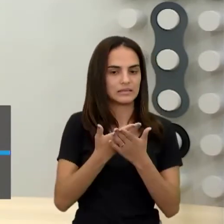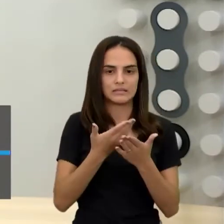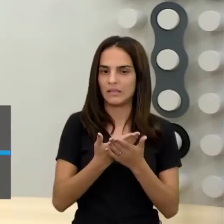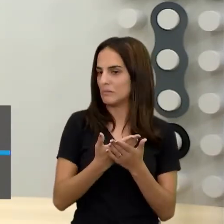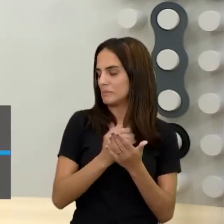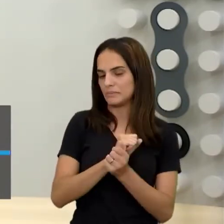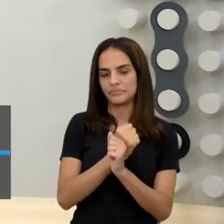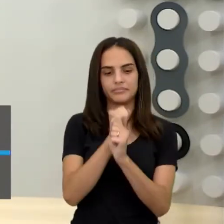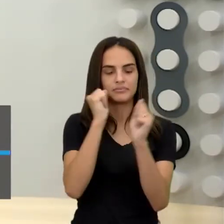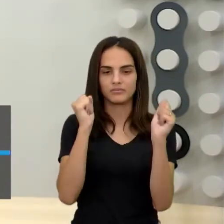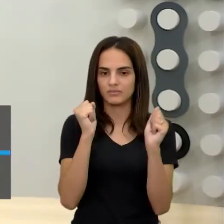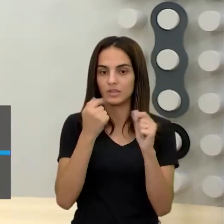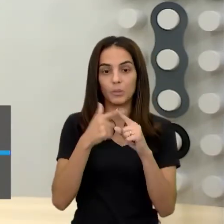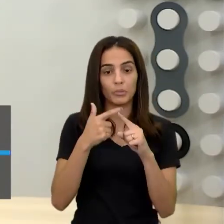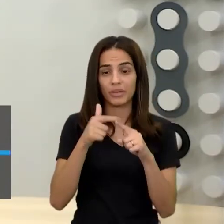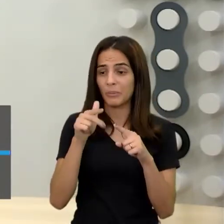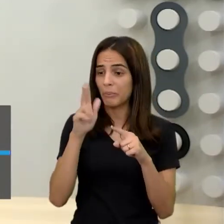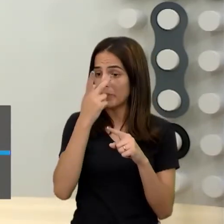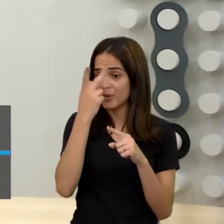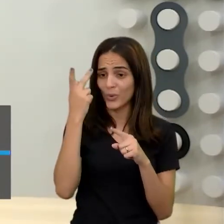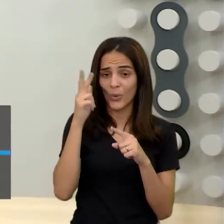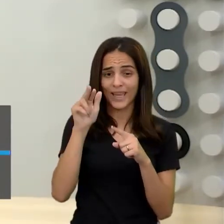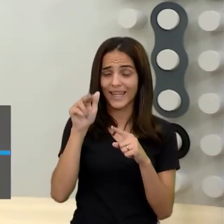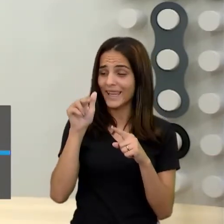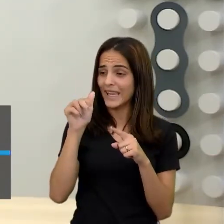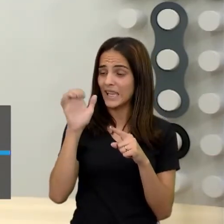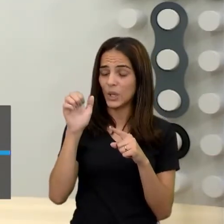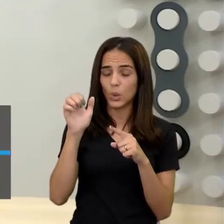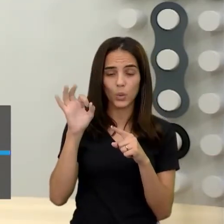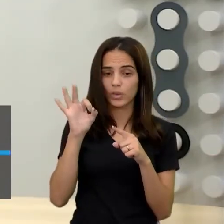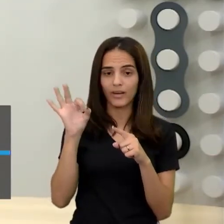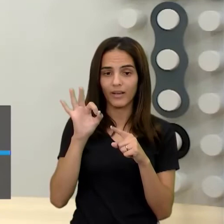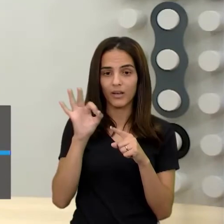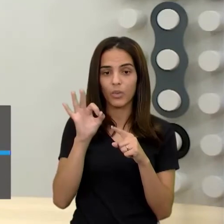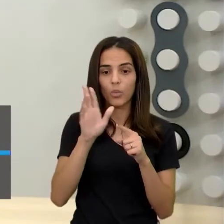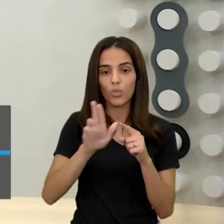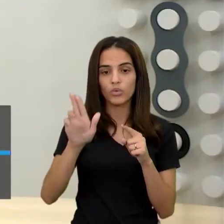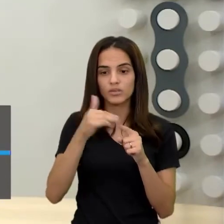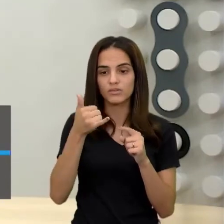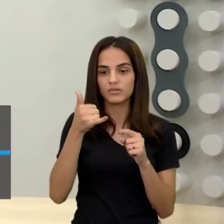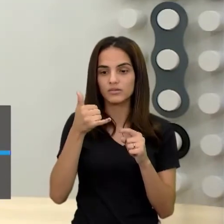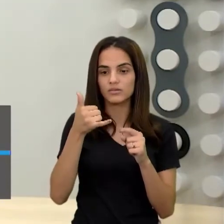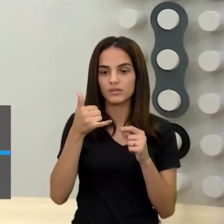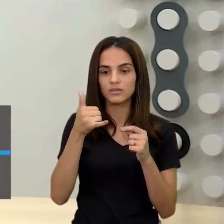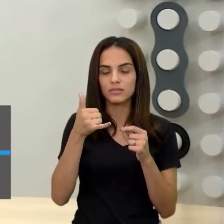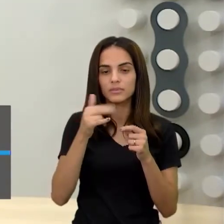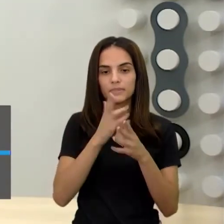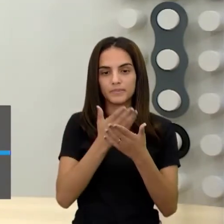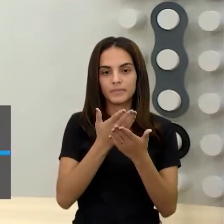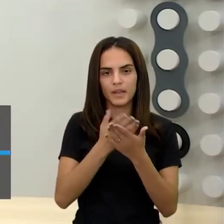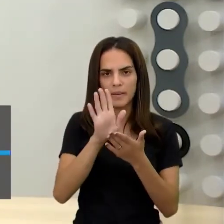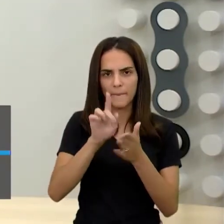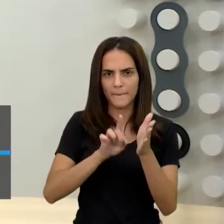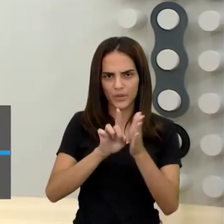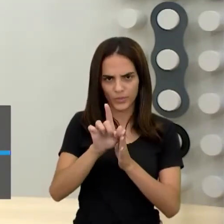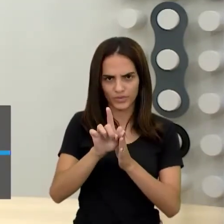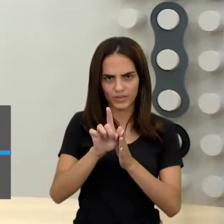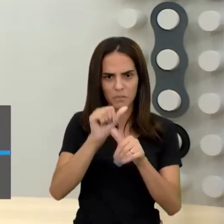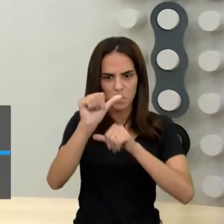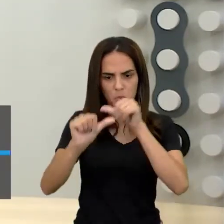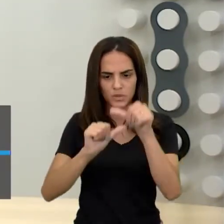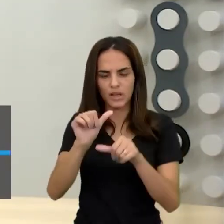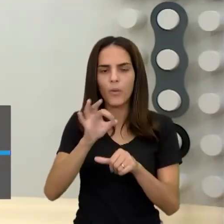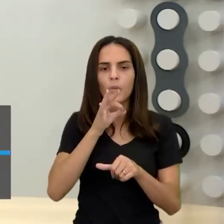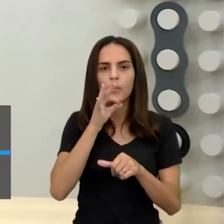nocivo, porque ninguém usa o celular para estudar. E aí eu pergunto para vocês, é possível mudar a opinião